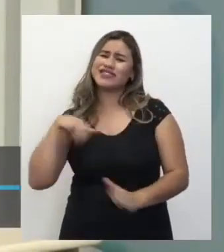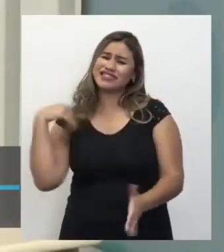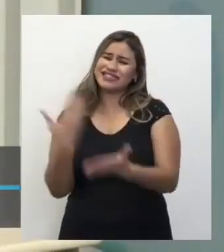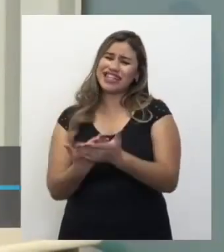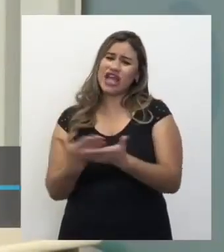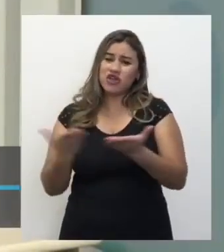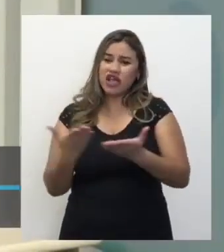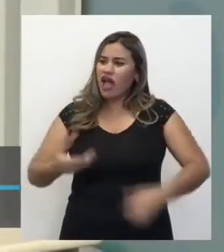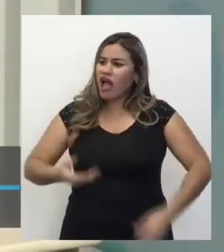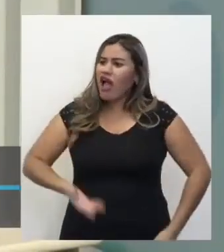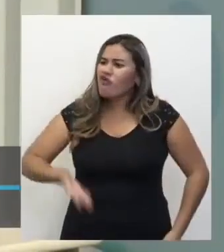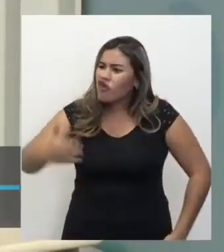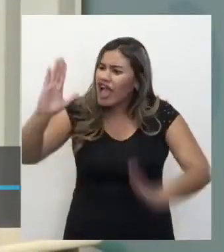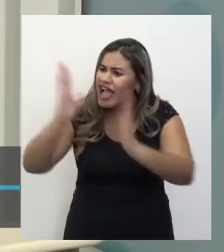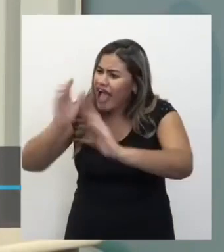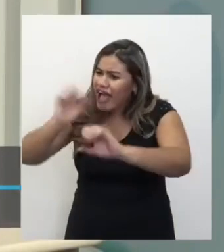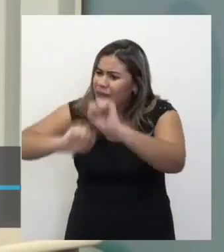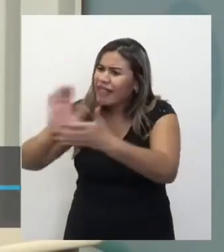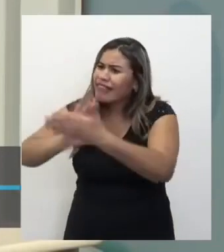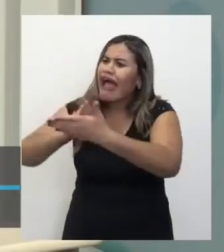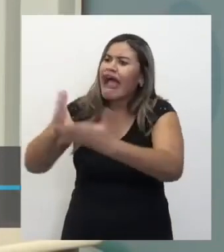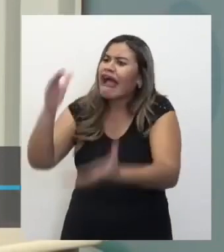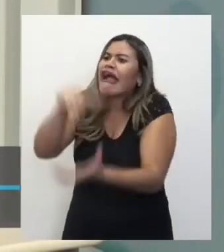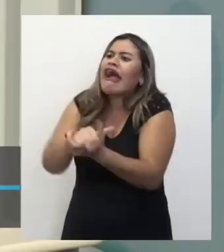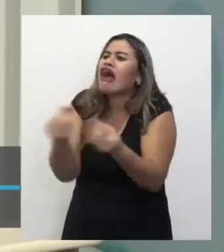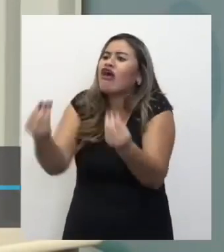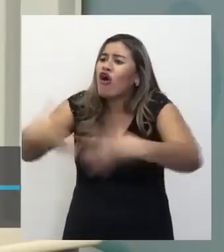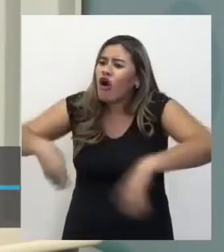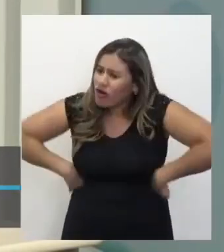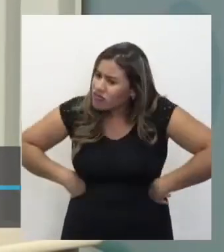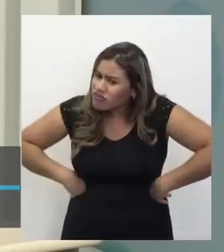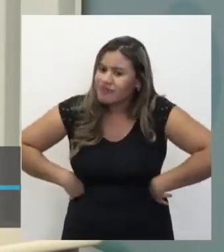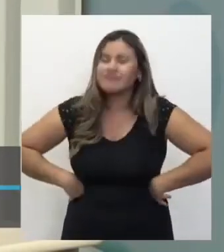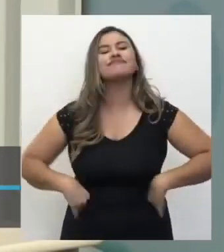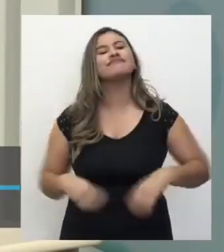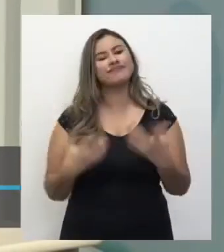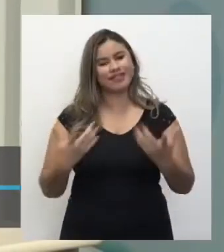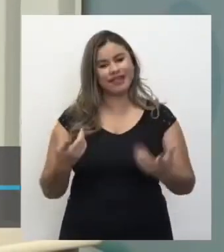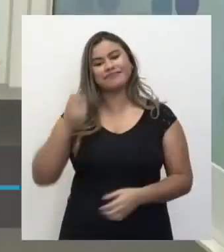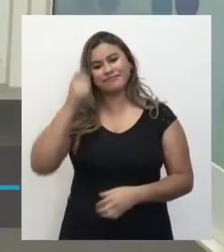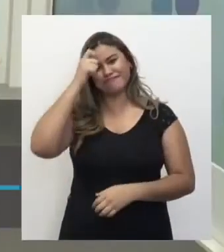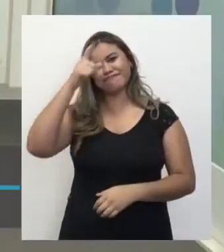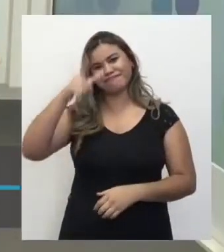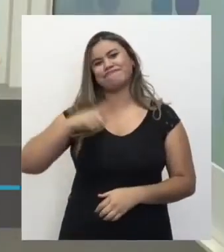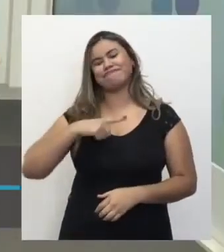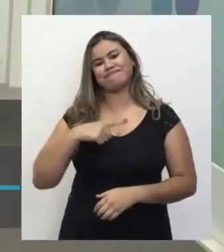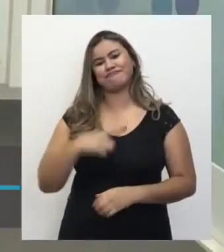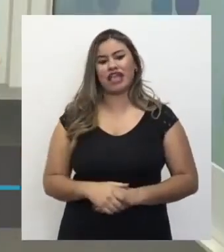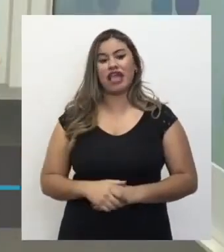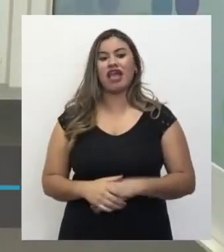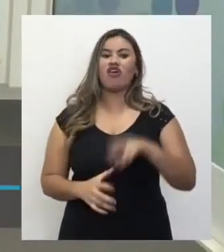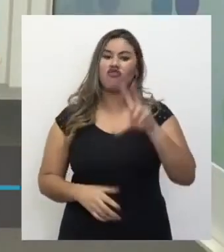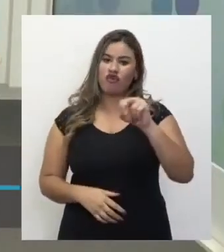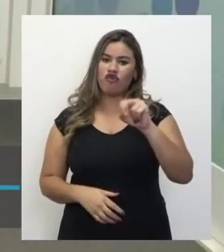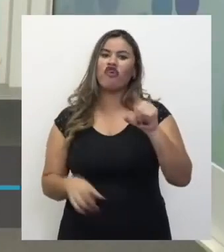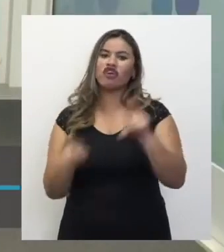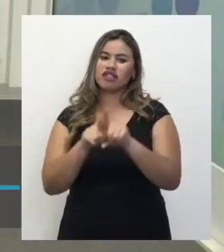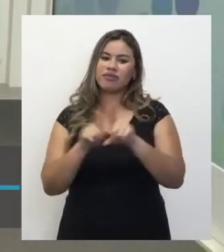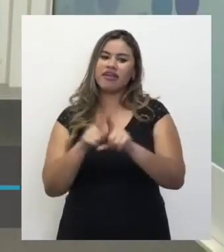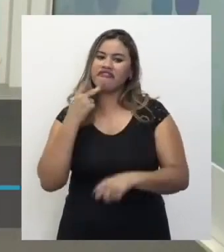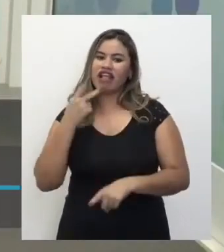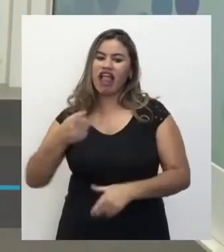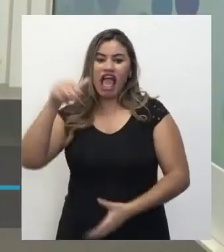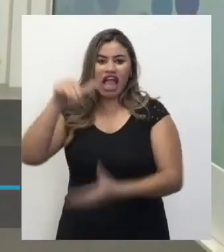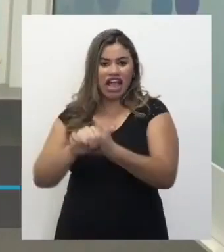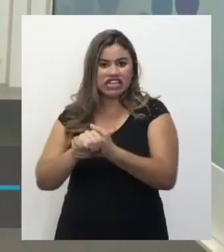nem limpar uma casa, como é que vai querer casar, né? Sim. Isso é algo grave que tem que ser questionado. A minha avó, ela tinha tinha essa noção de que para eu casar,